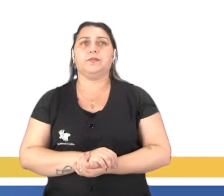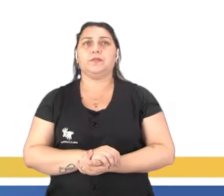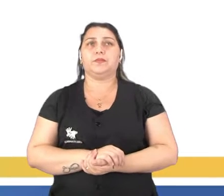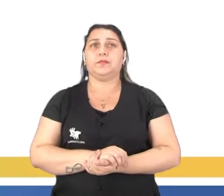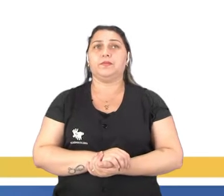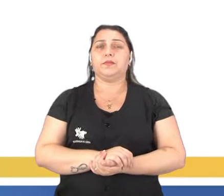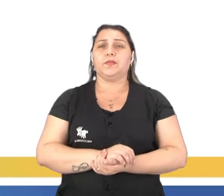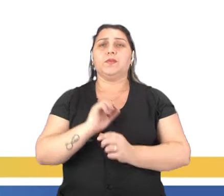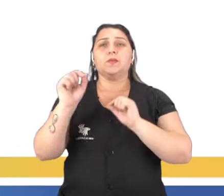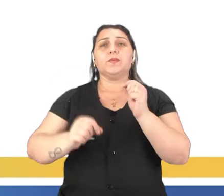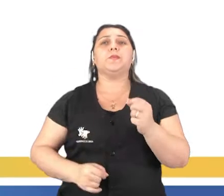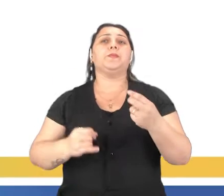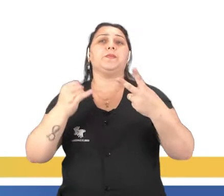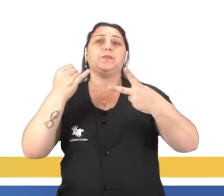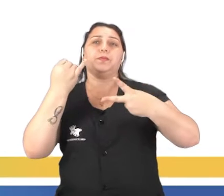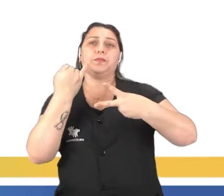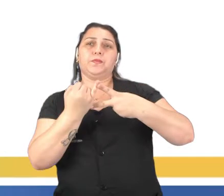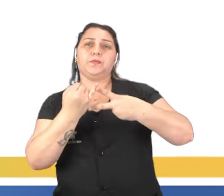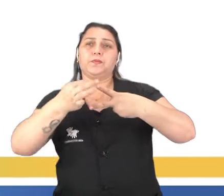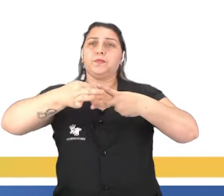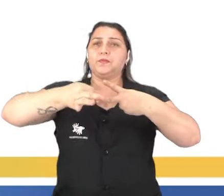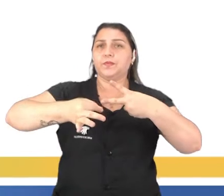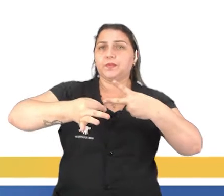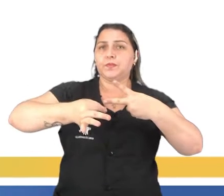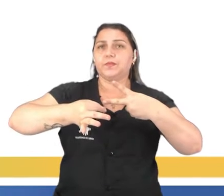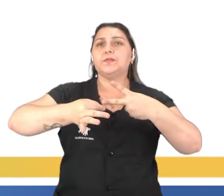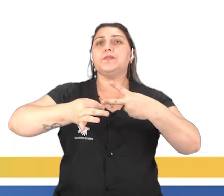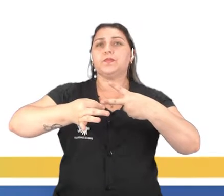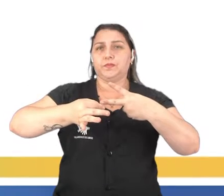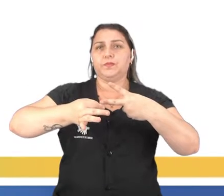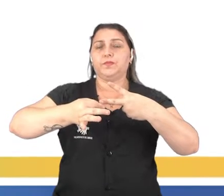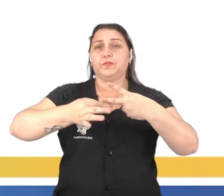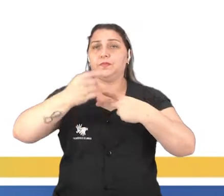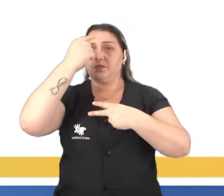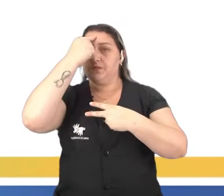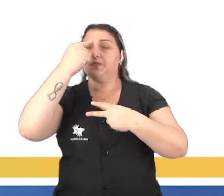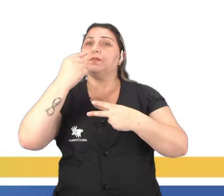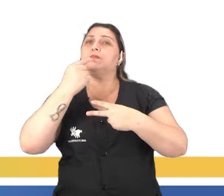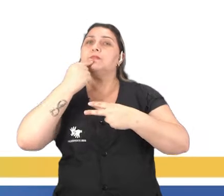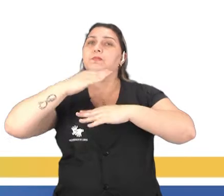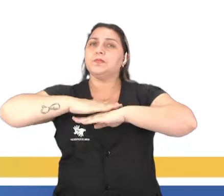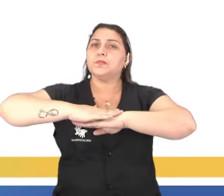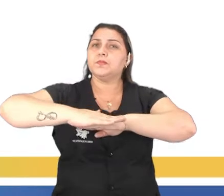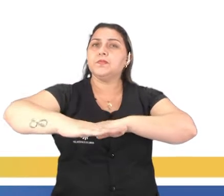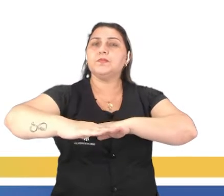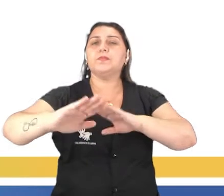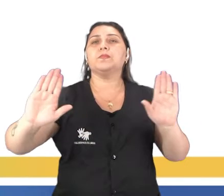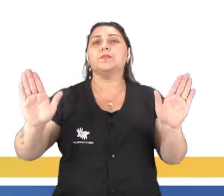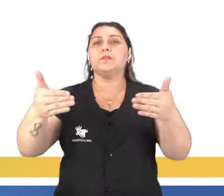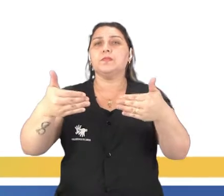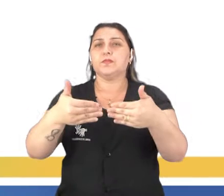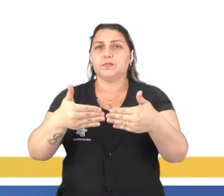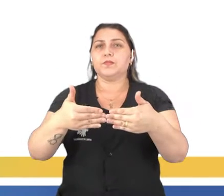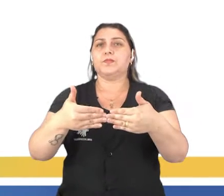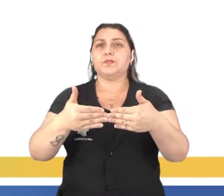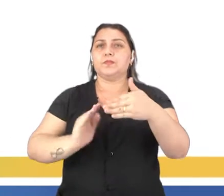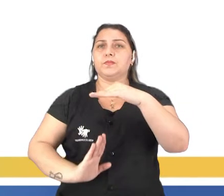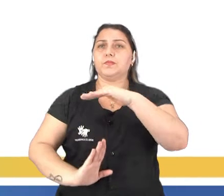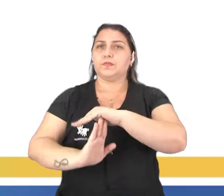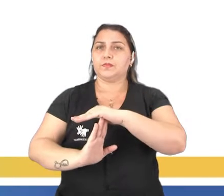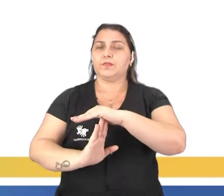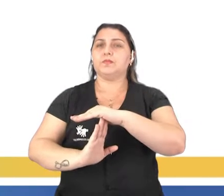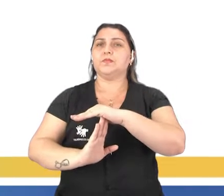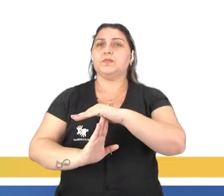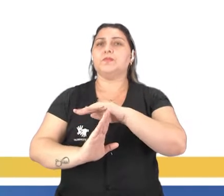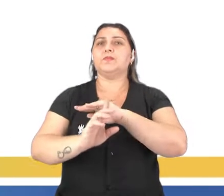Bom, mas o que são polígonos regulares, né? Os polígonos eles são figuras planas, fechadas e limitadas por